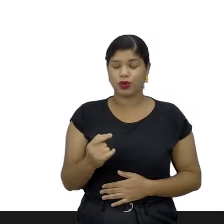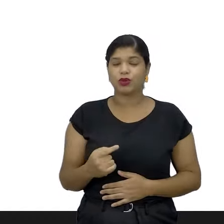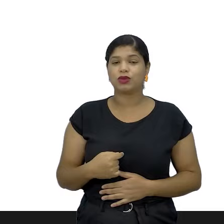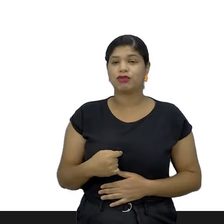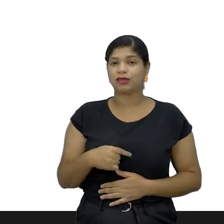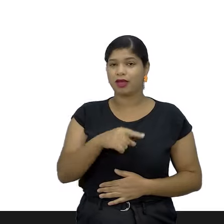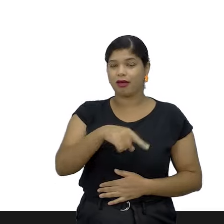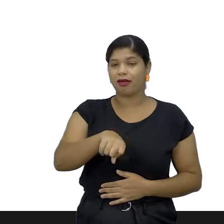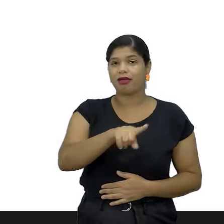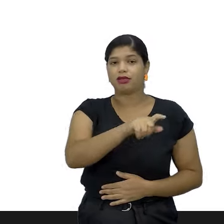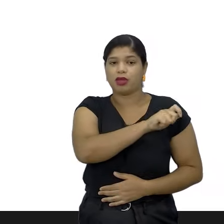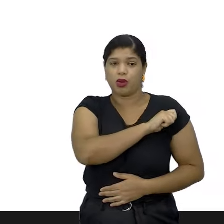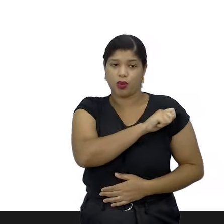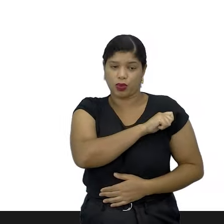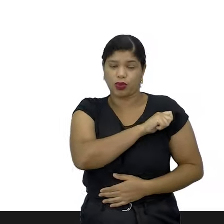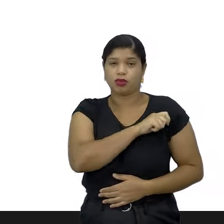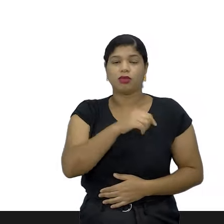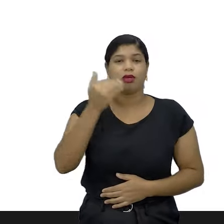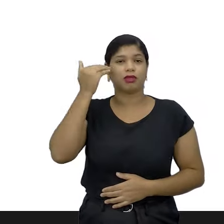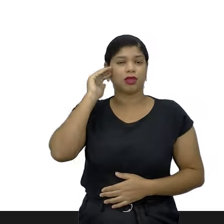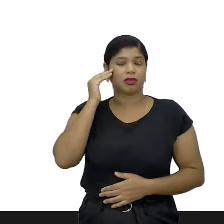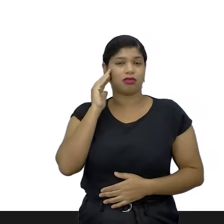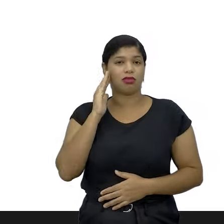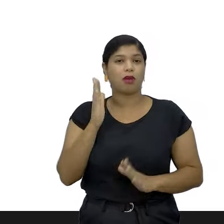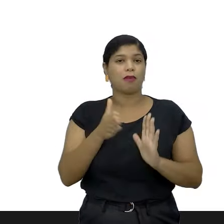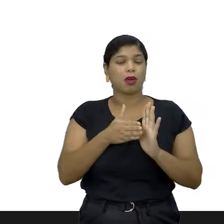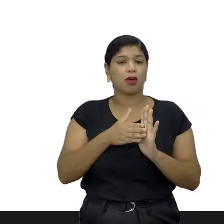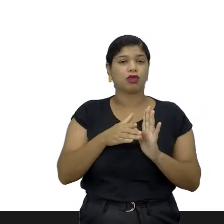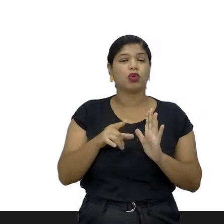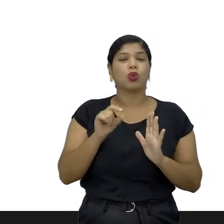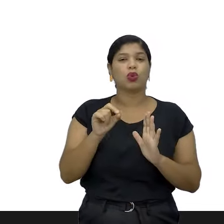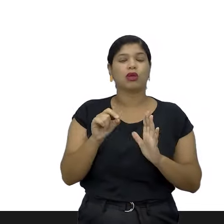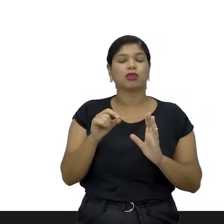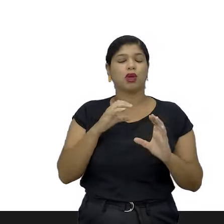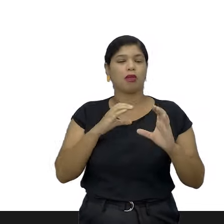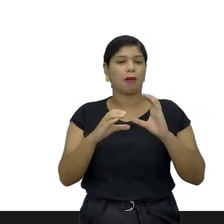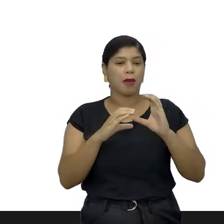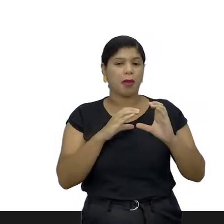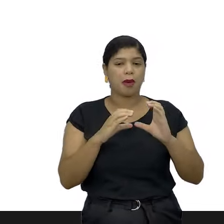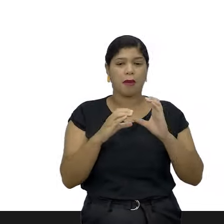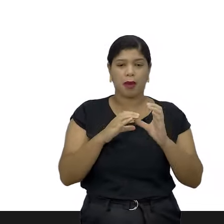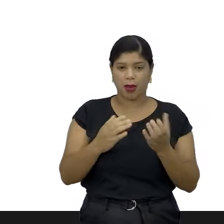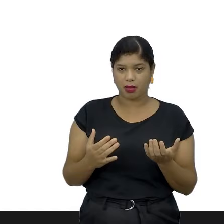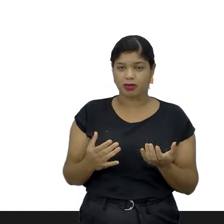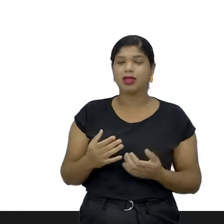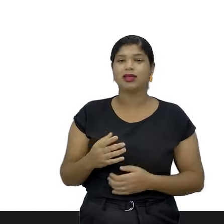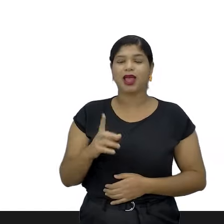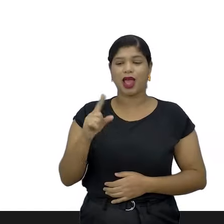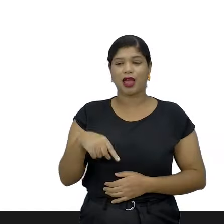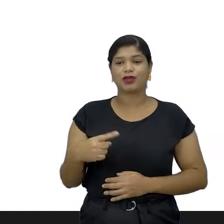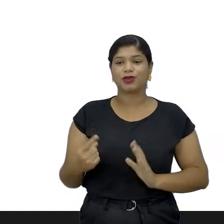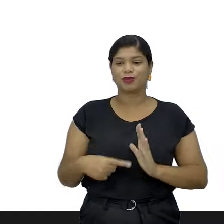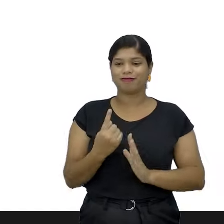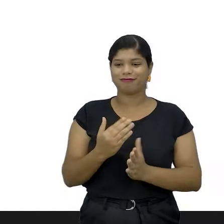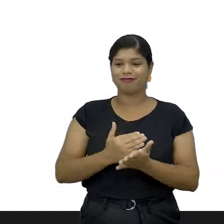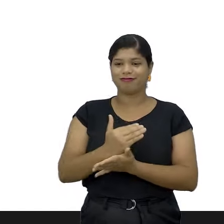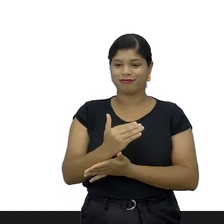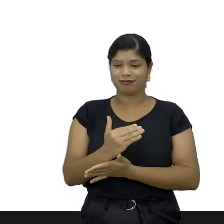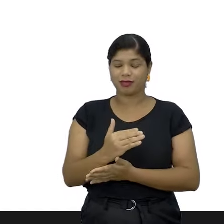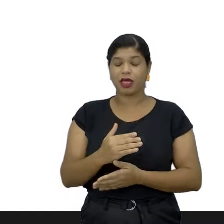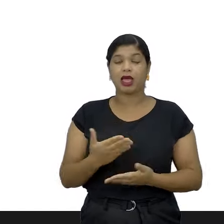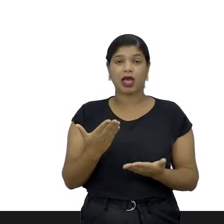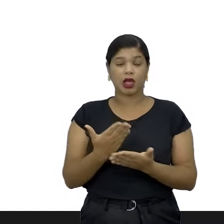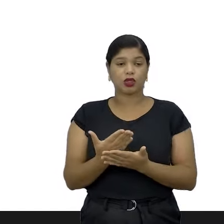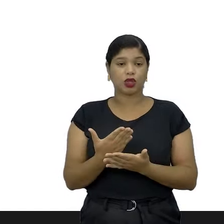para os estudantes a questão do propósito comunicativo da sequência também, já nesse primeiro momento, tá? E na